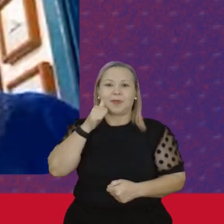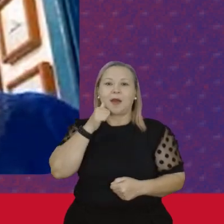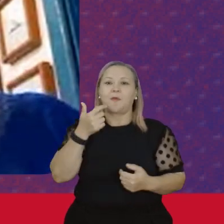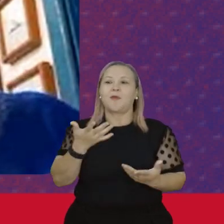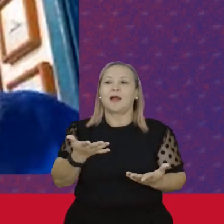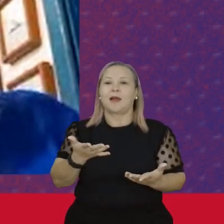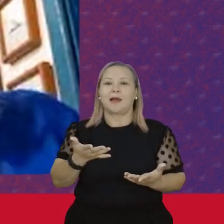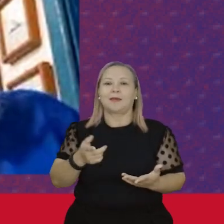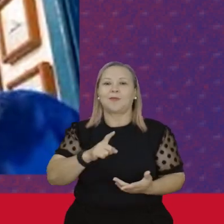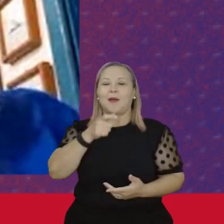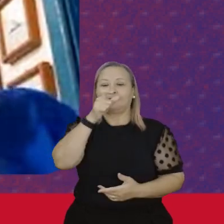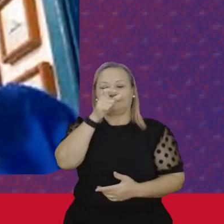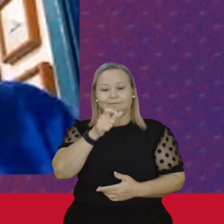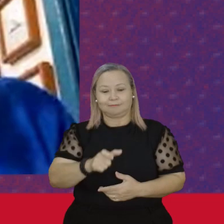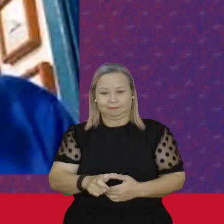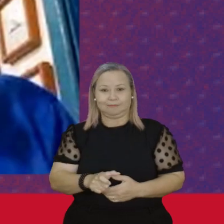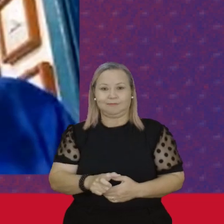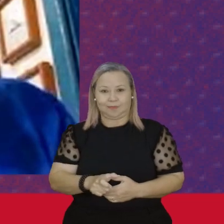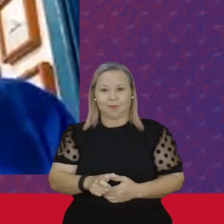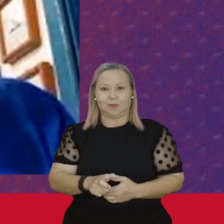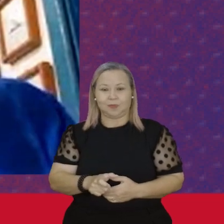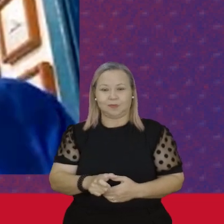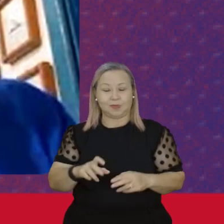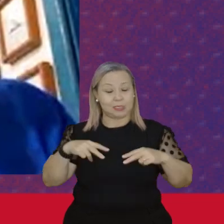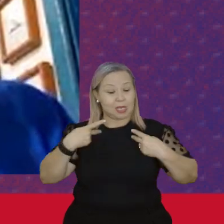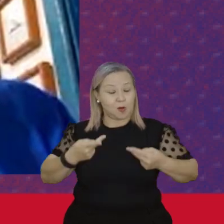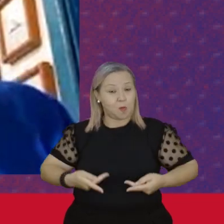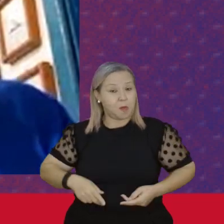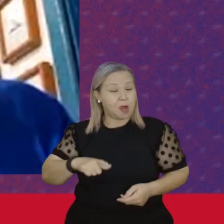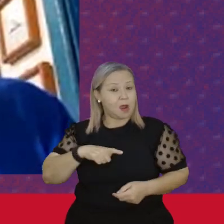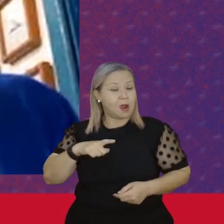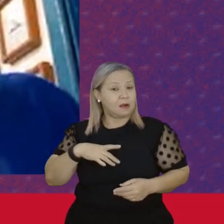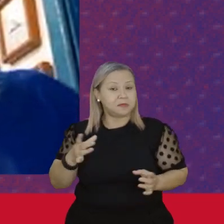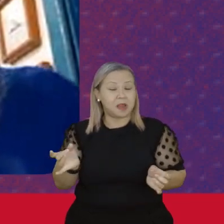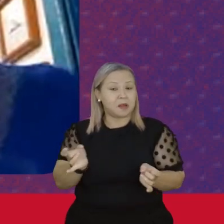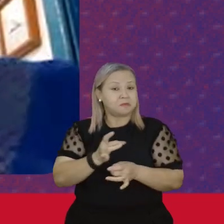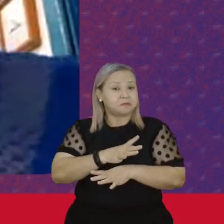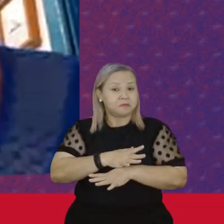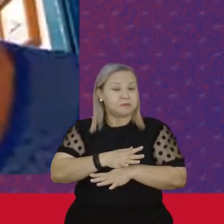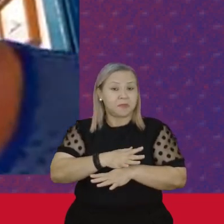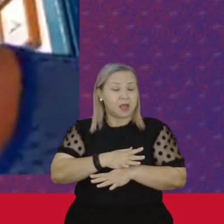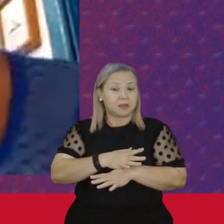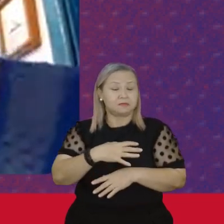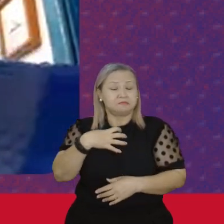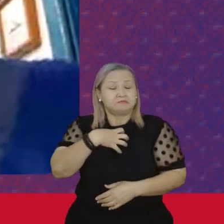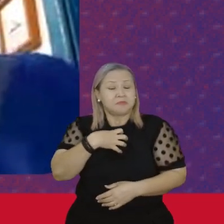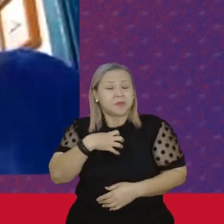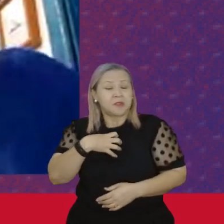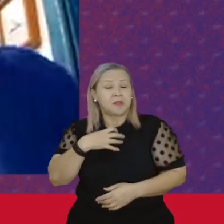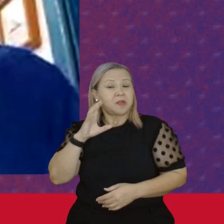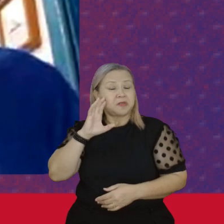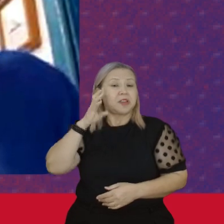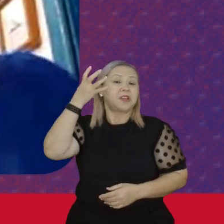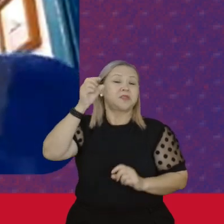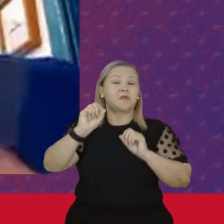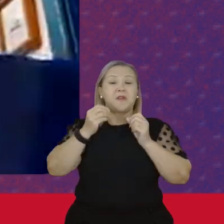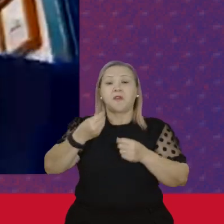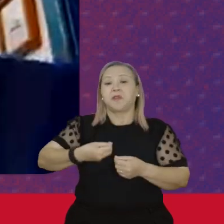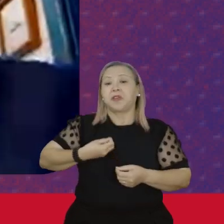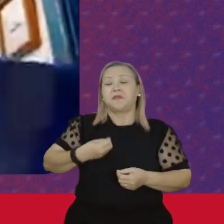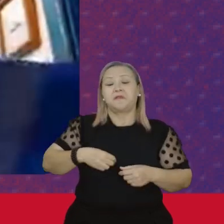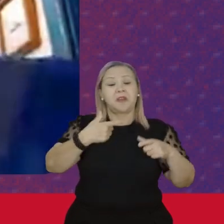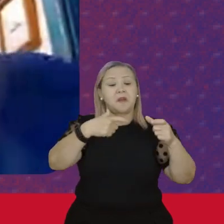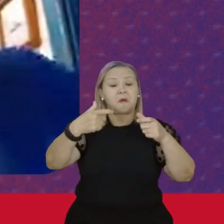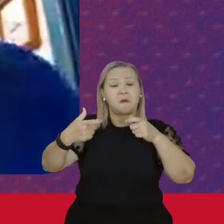um ser humano que tem plenas condições de decidir com quem viver, onde viver, se quer